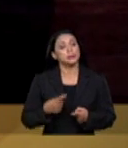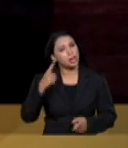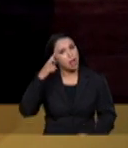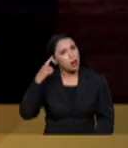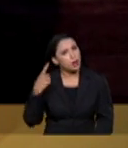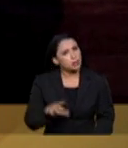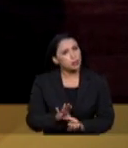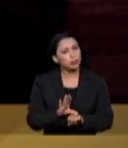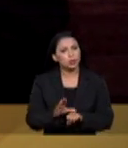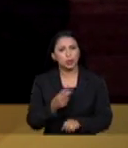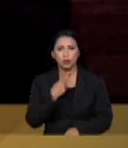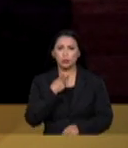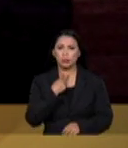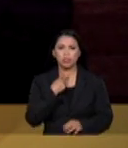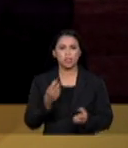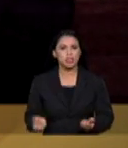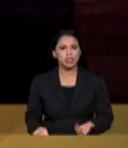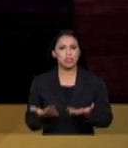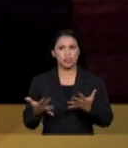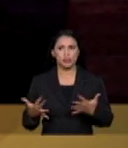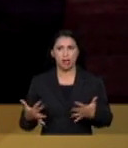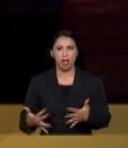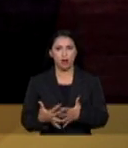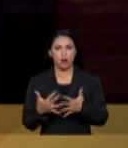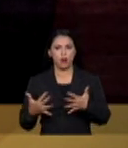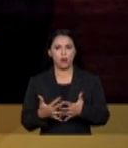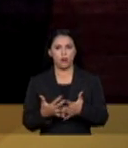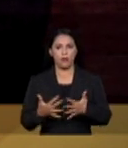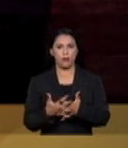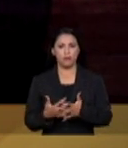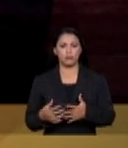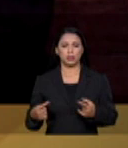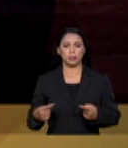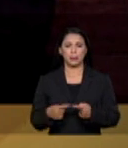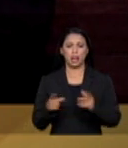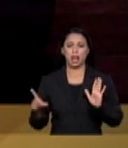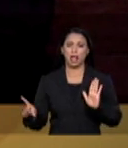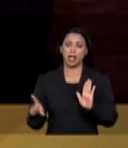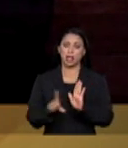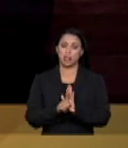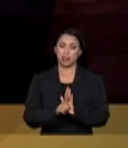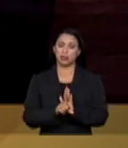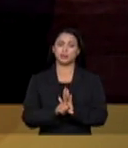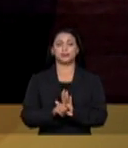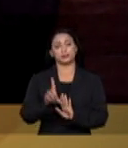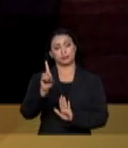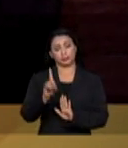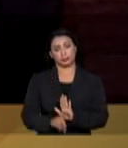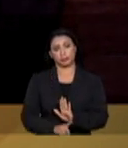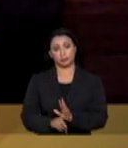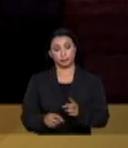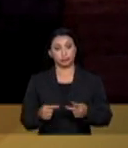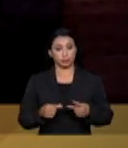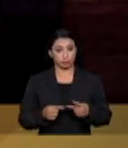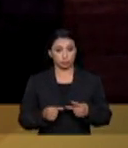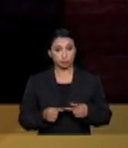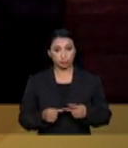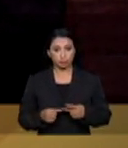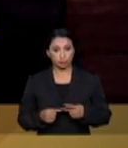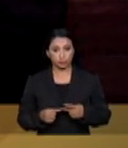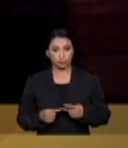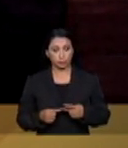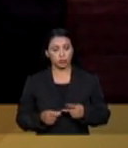condicional não poderia incentivar conflito para legitimar a reconhecer direito e em segundo